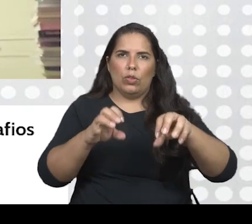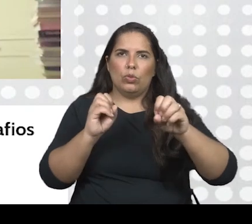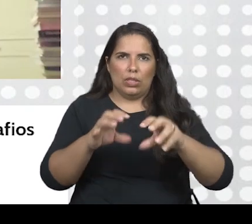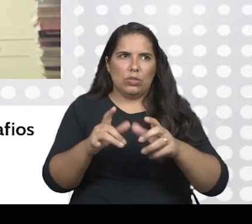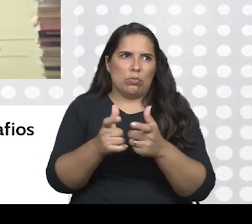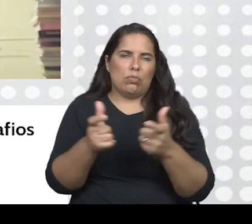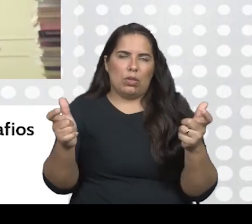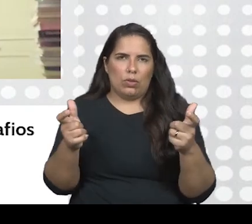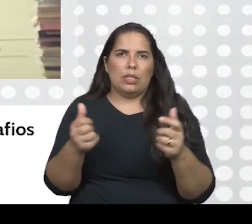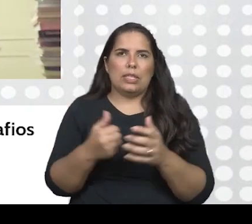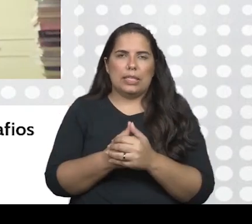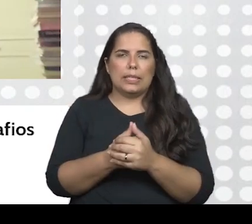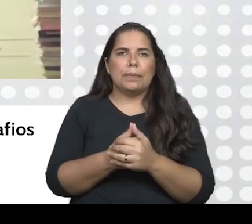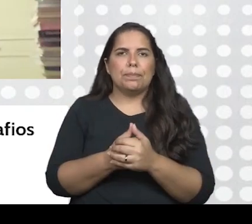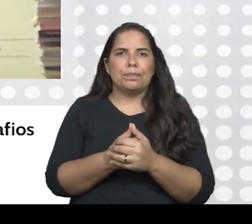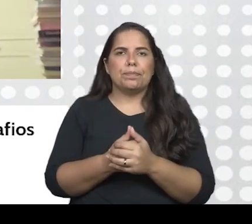sua maioria,